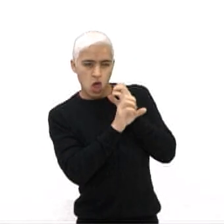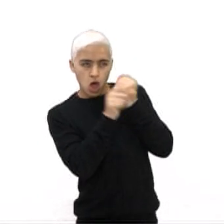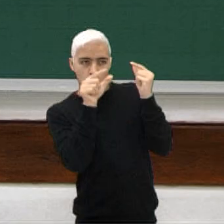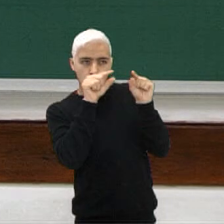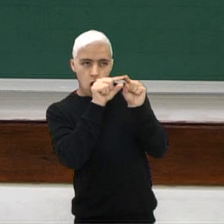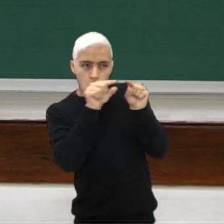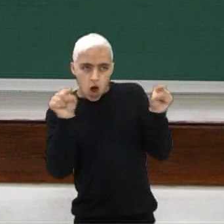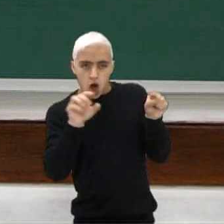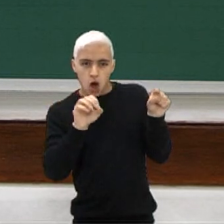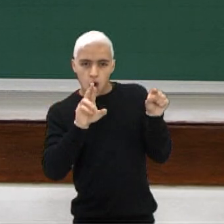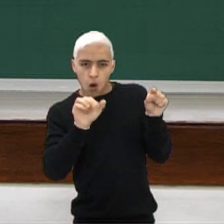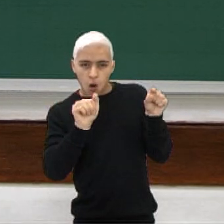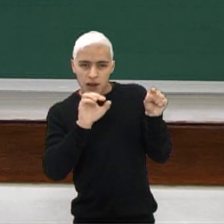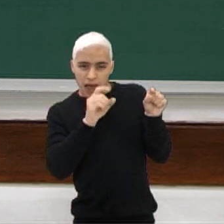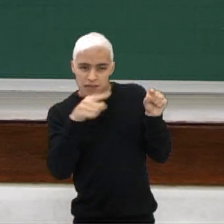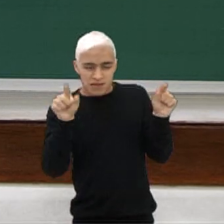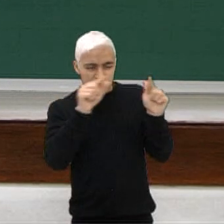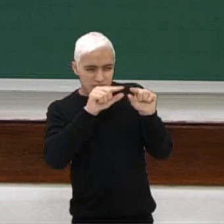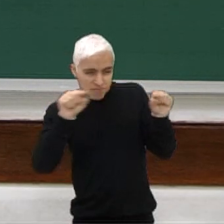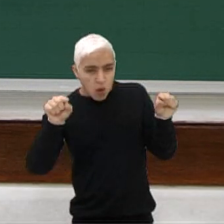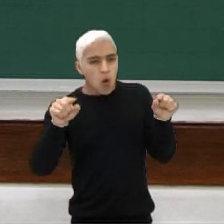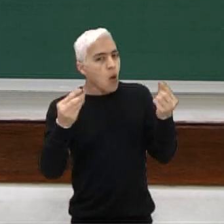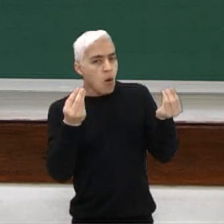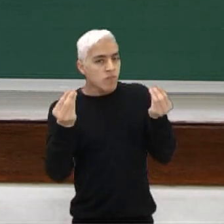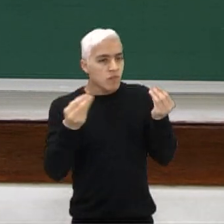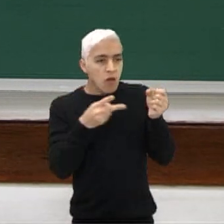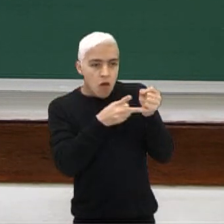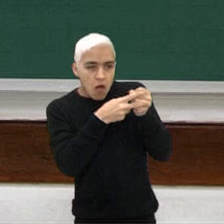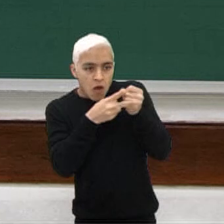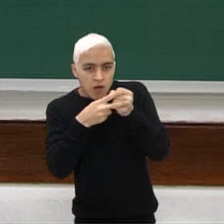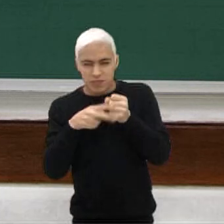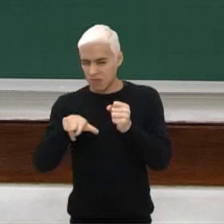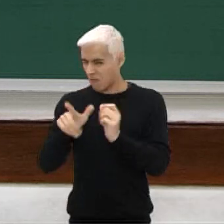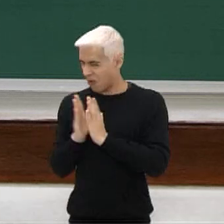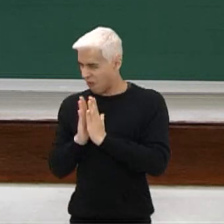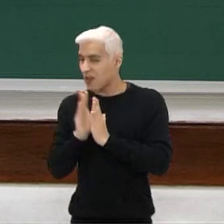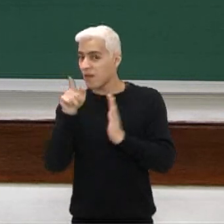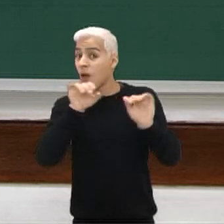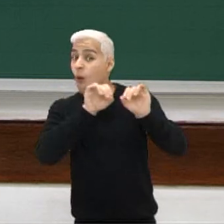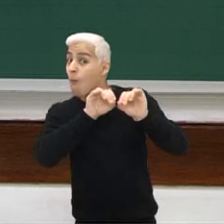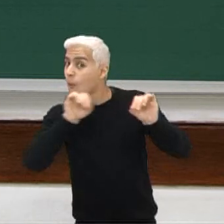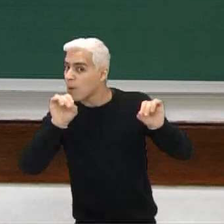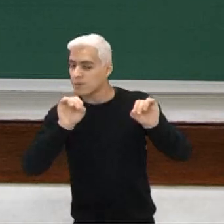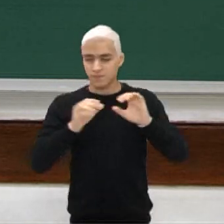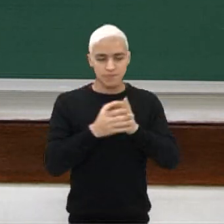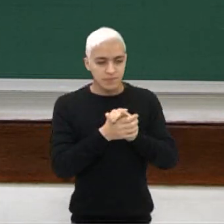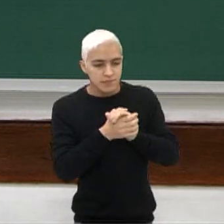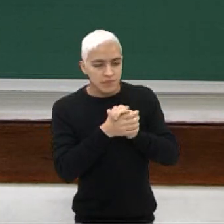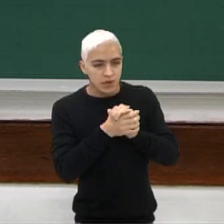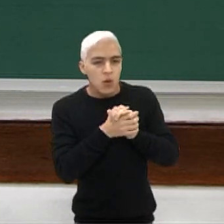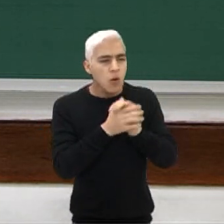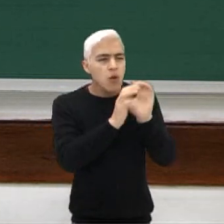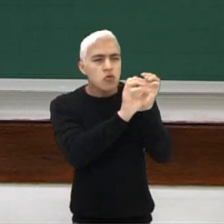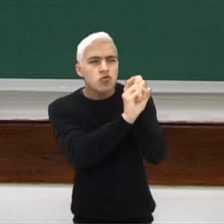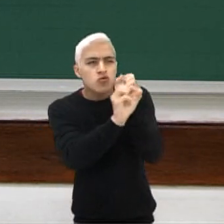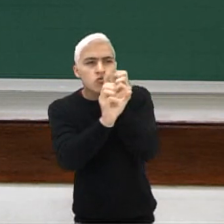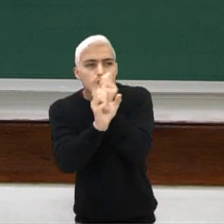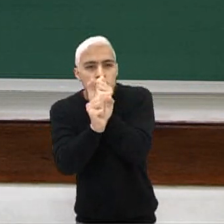pela quantidade de verbos. E se eu tenho um único verbo, eu tenho o quê? Um